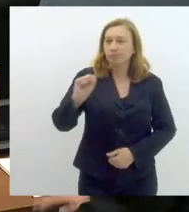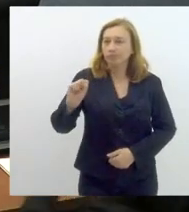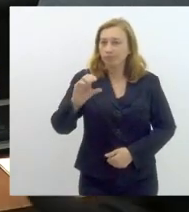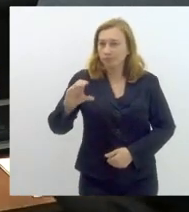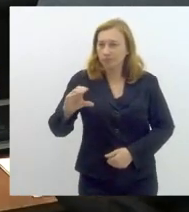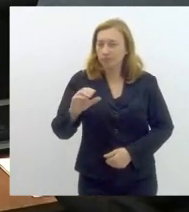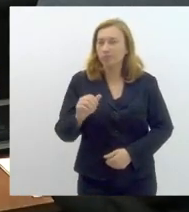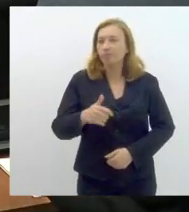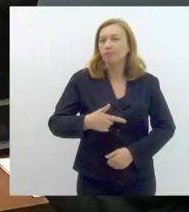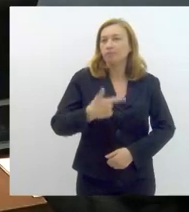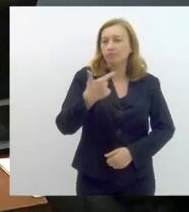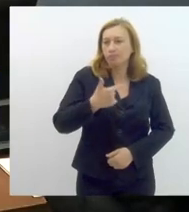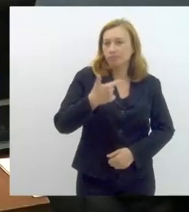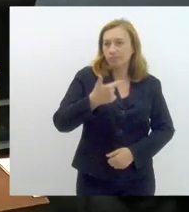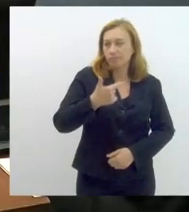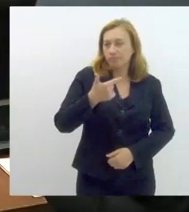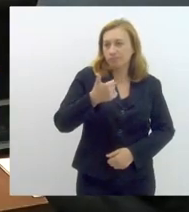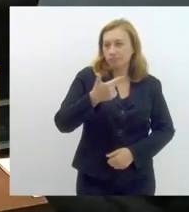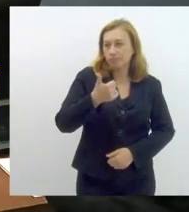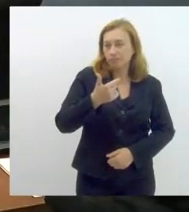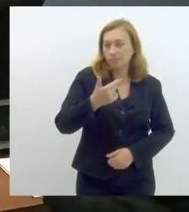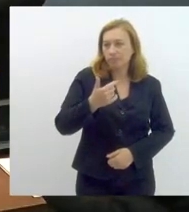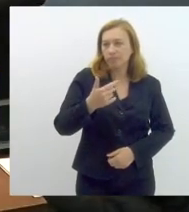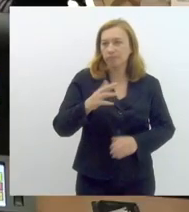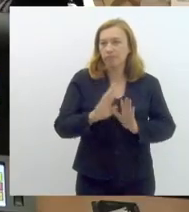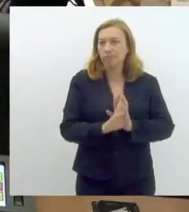representando a 12ª edição do Parlamento Juvenil.